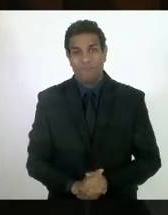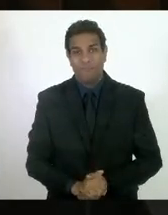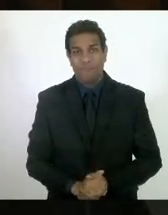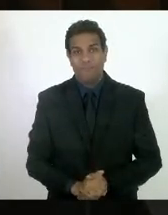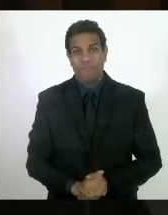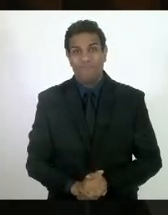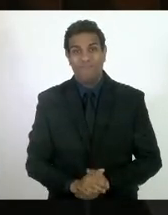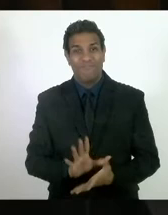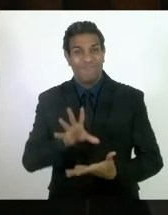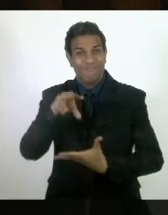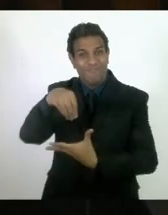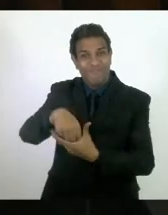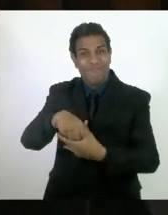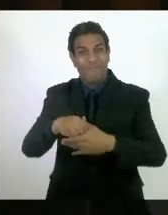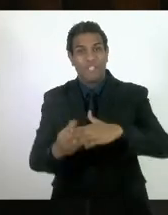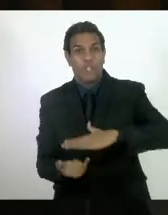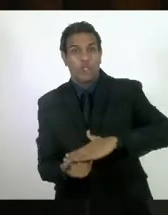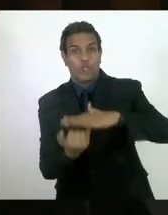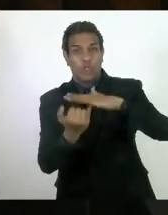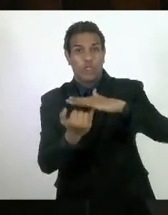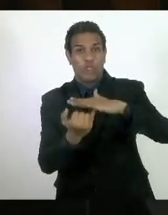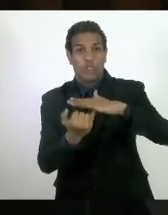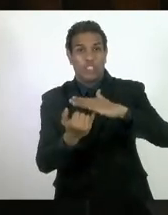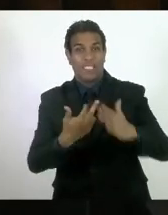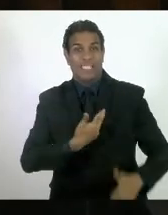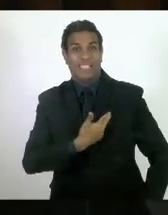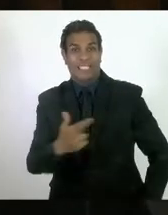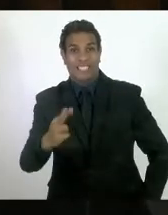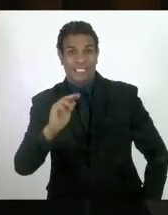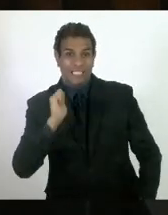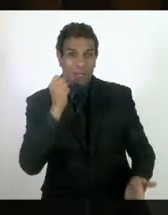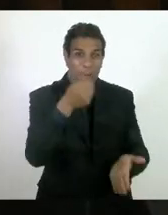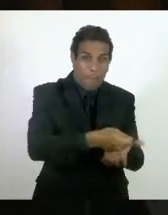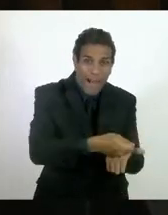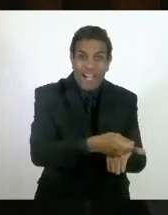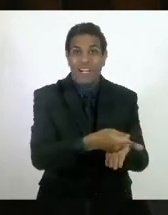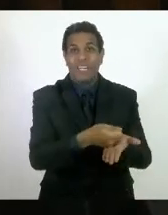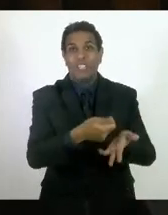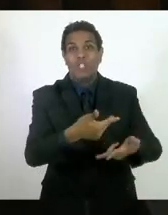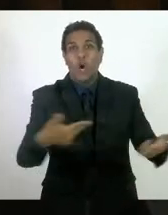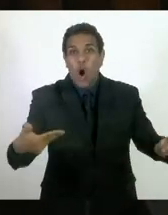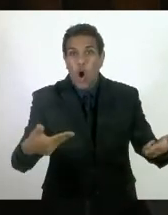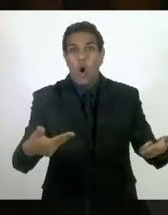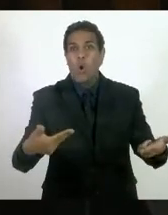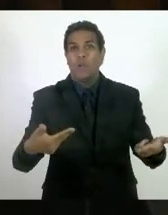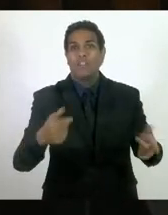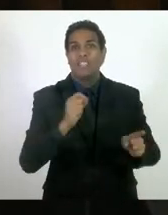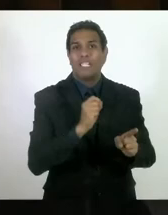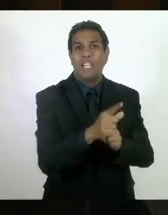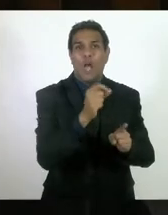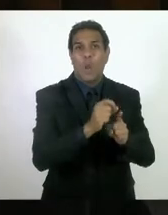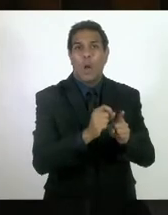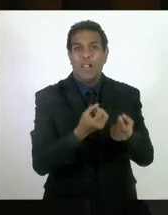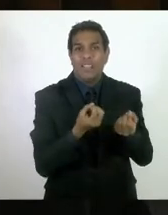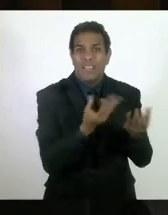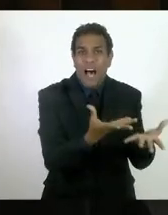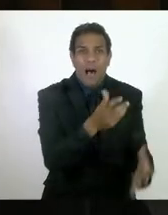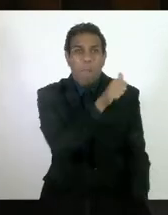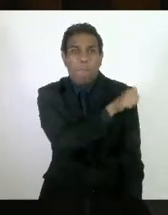e distribuições religiosas que não pagam um centavo sequer de aluguel